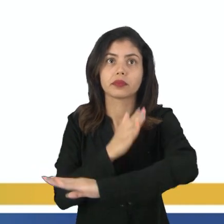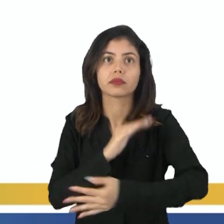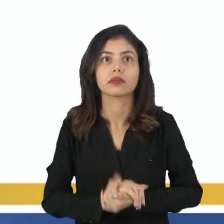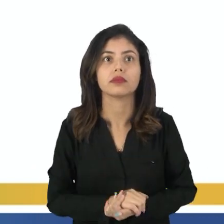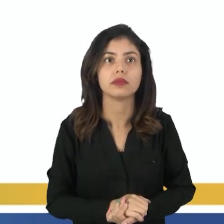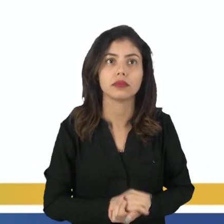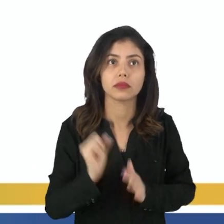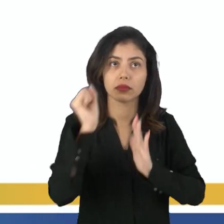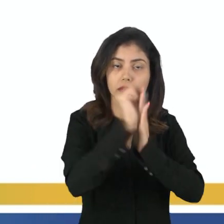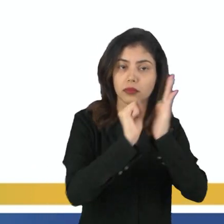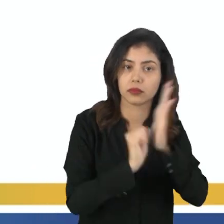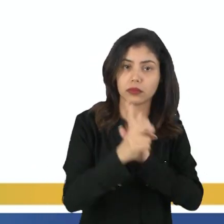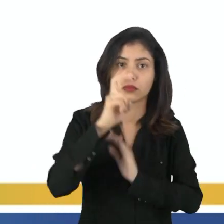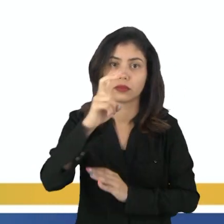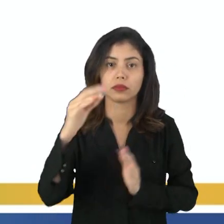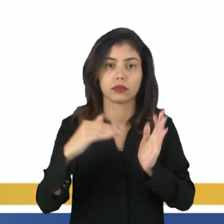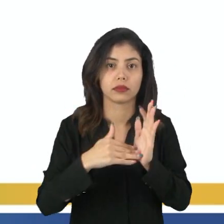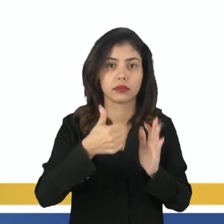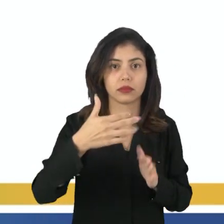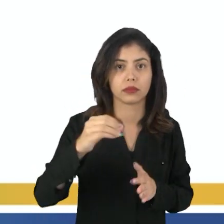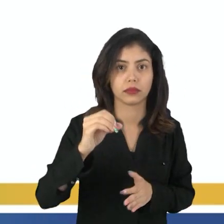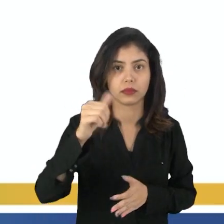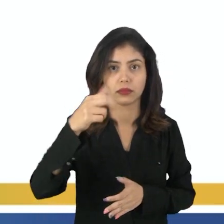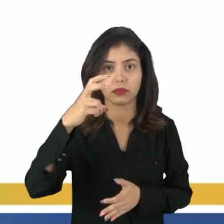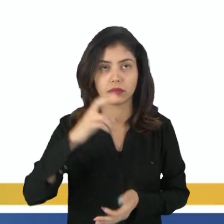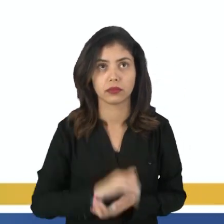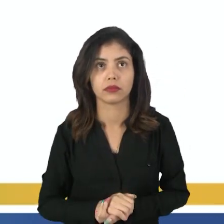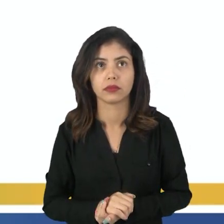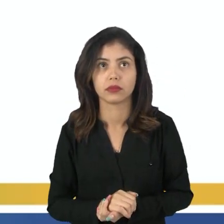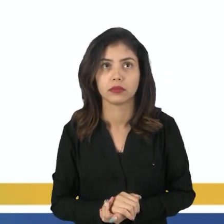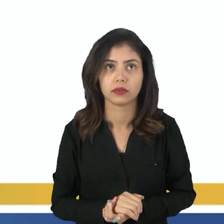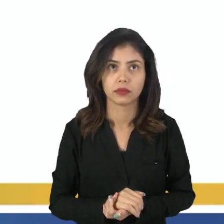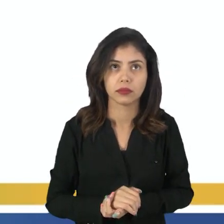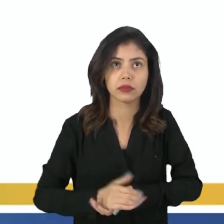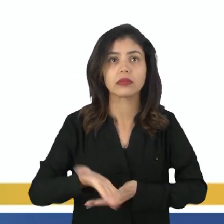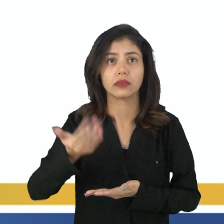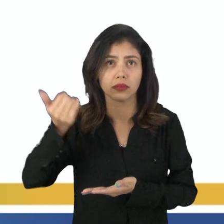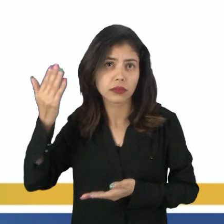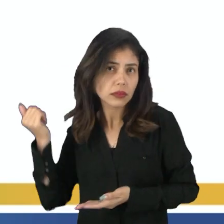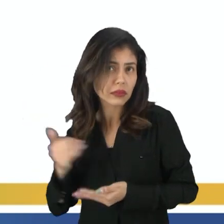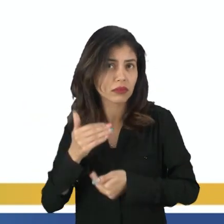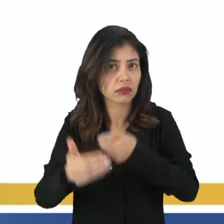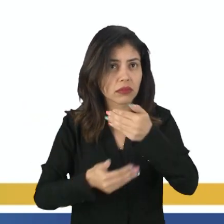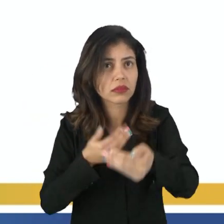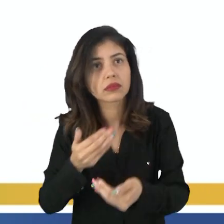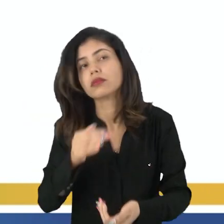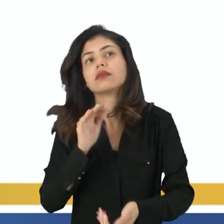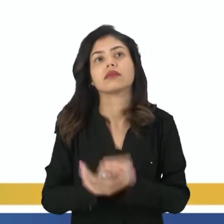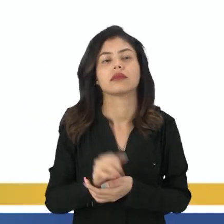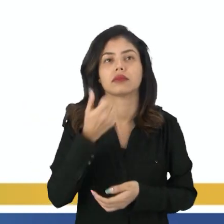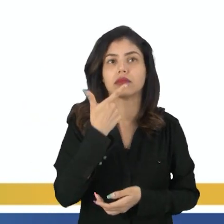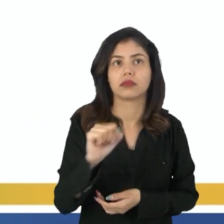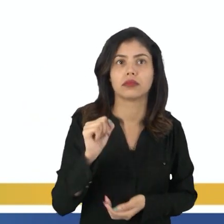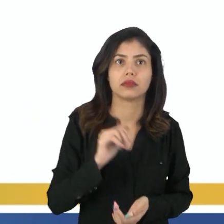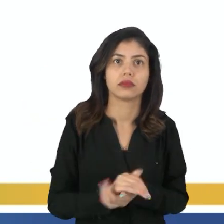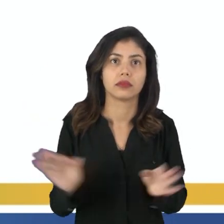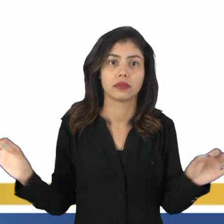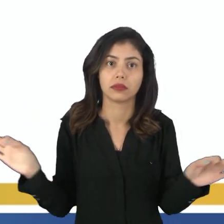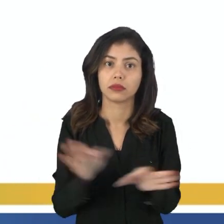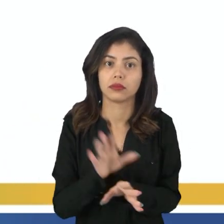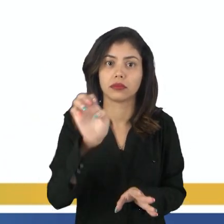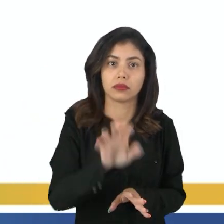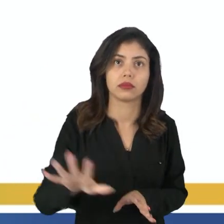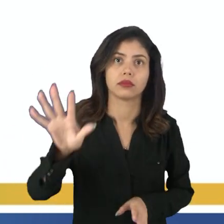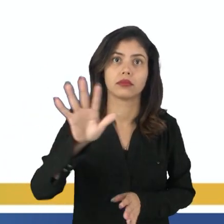V ao XV. Na época medieval, durante muitos anos, a linguagem teatral foi banida